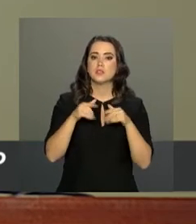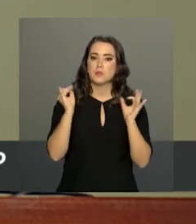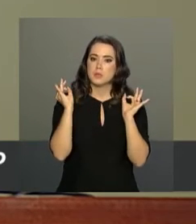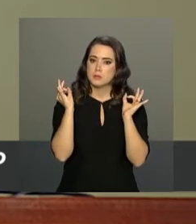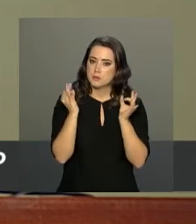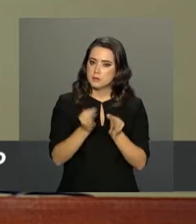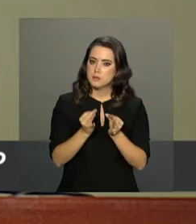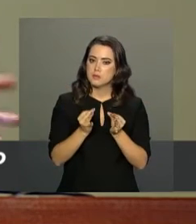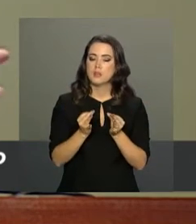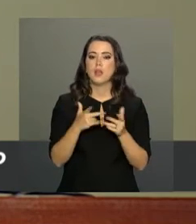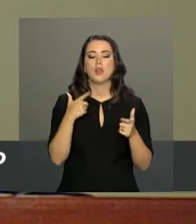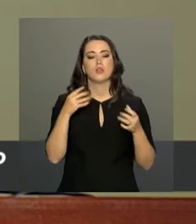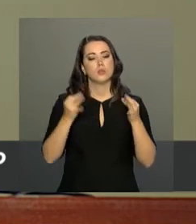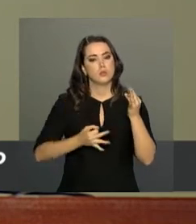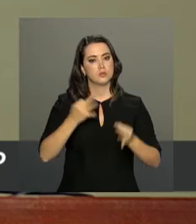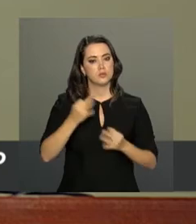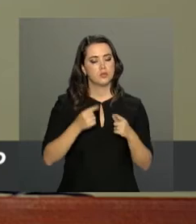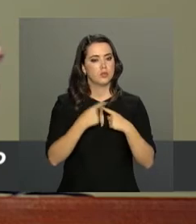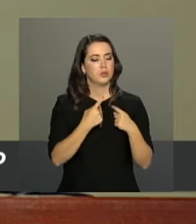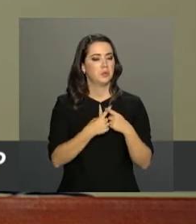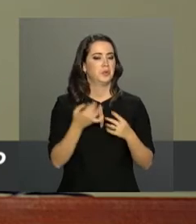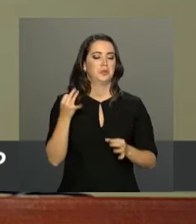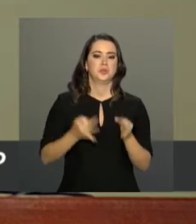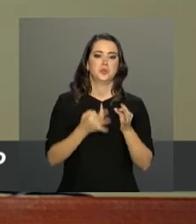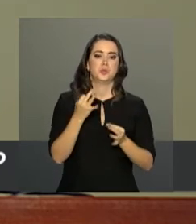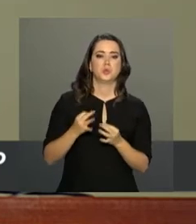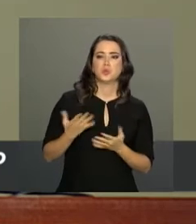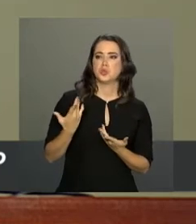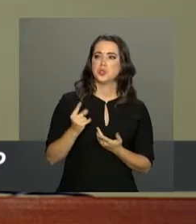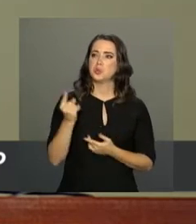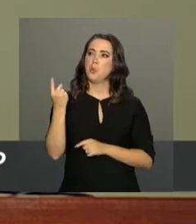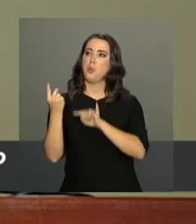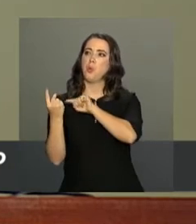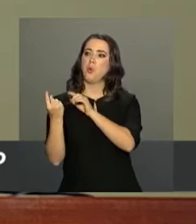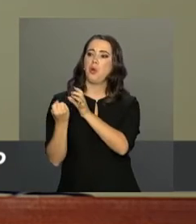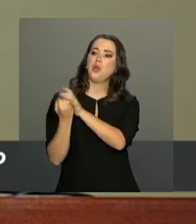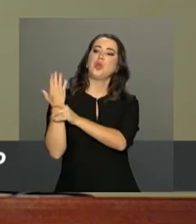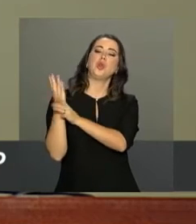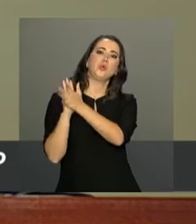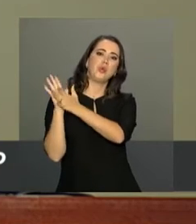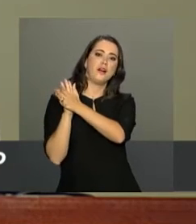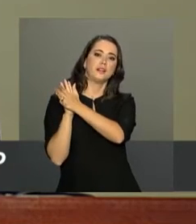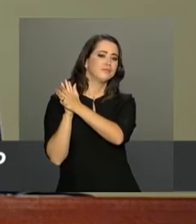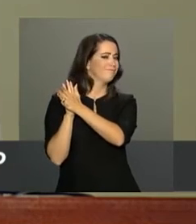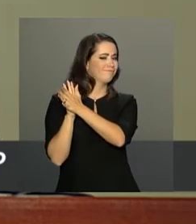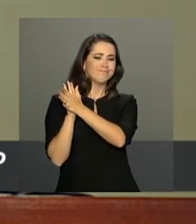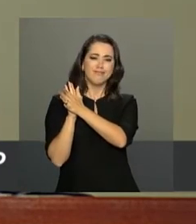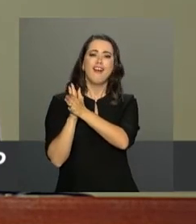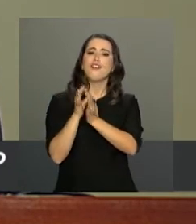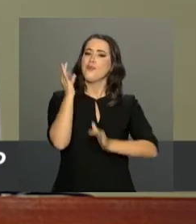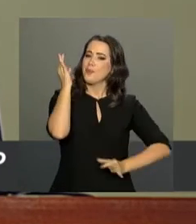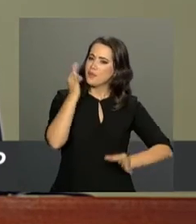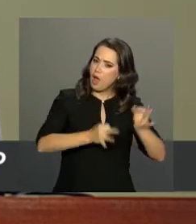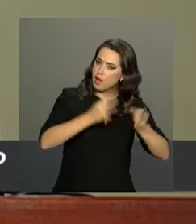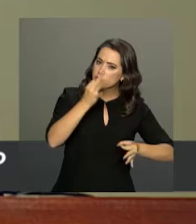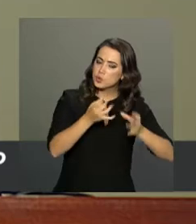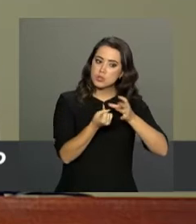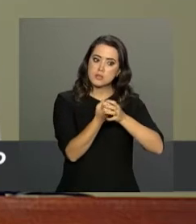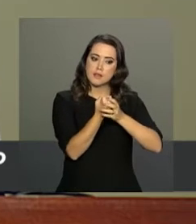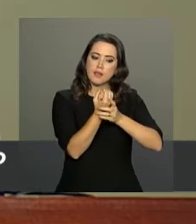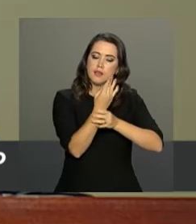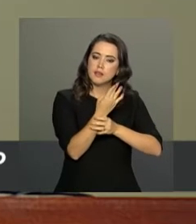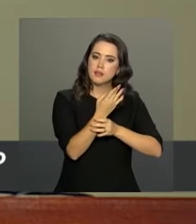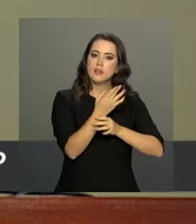jurídica não é porque a justiça não é algo etéreo que surge do nada ele surge da ordenação jurídica